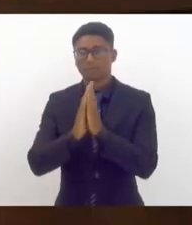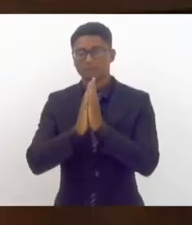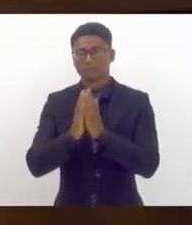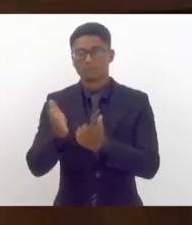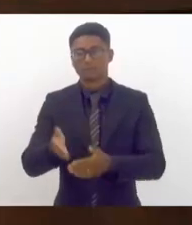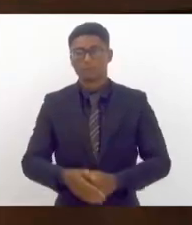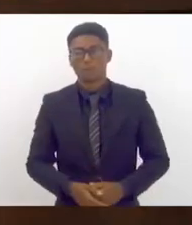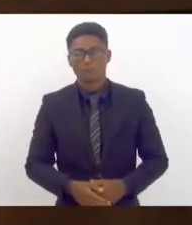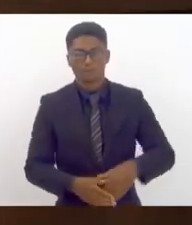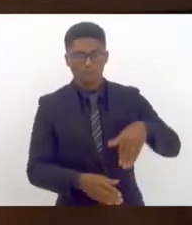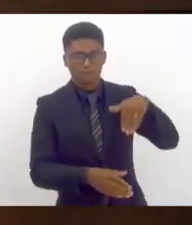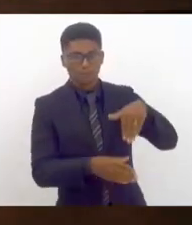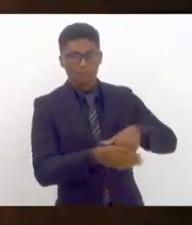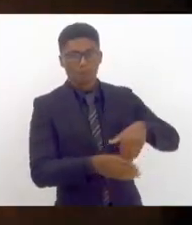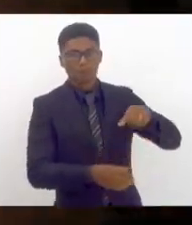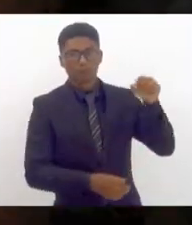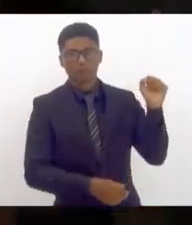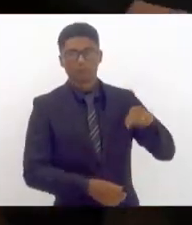Registrar o voto sim, senhor presidente.